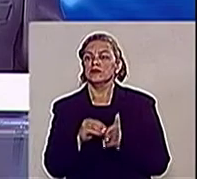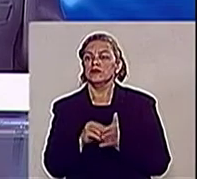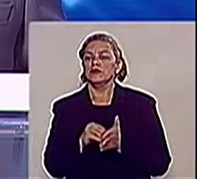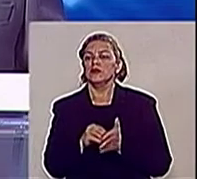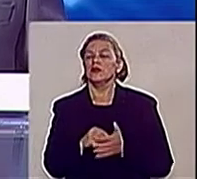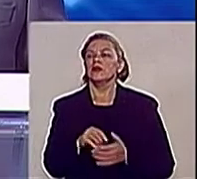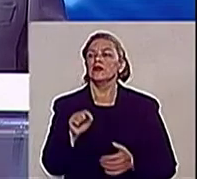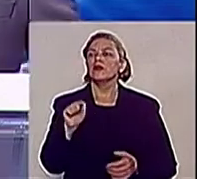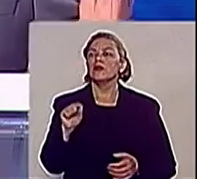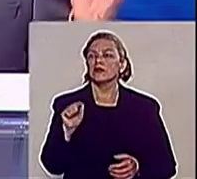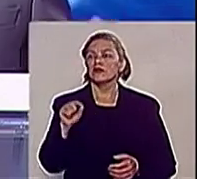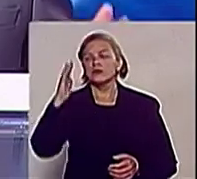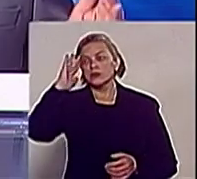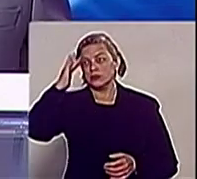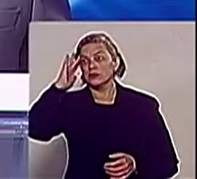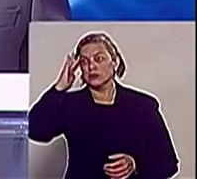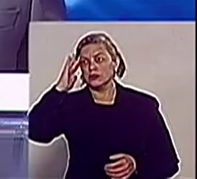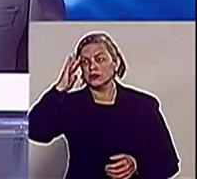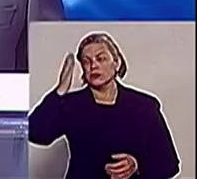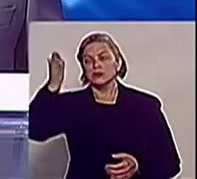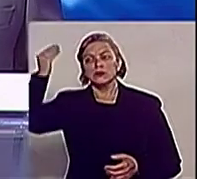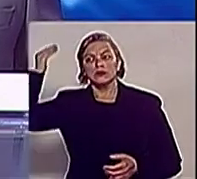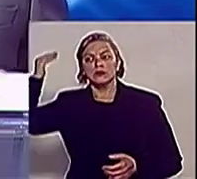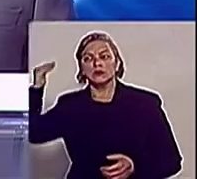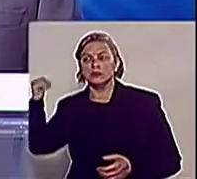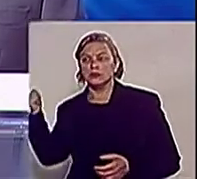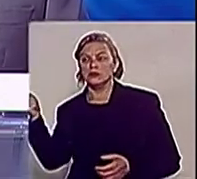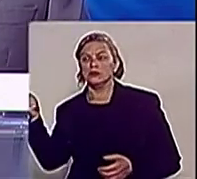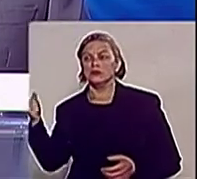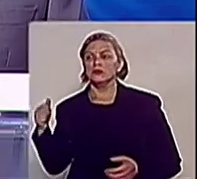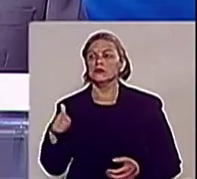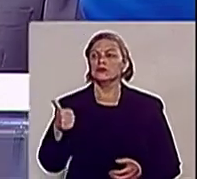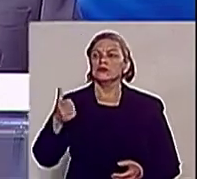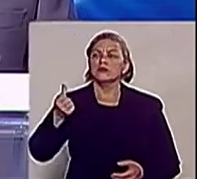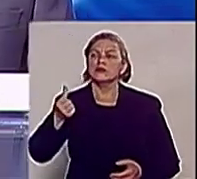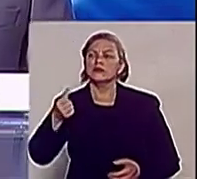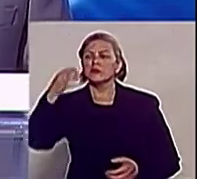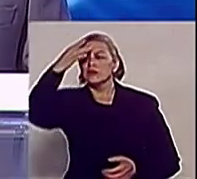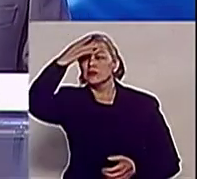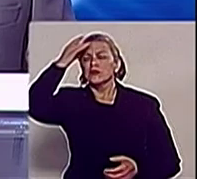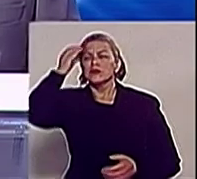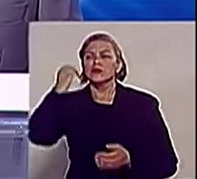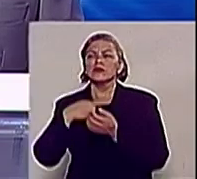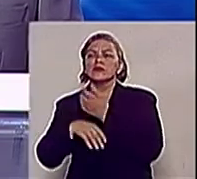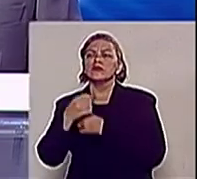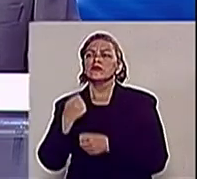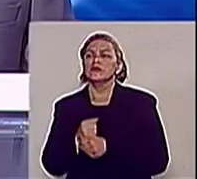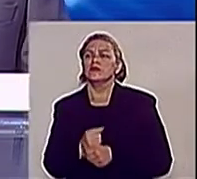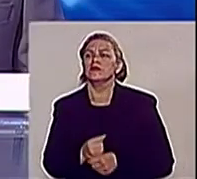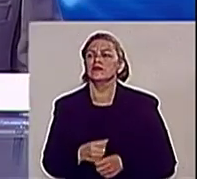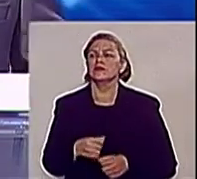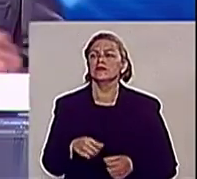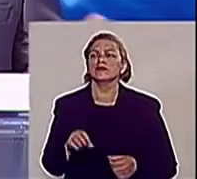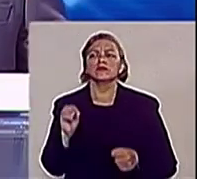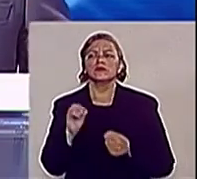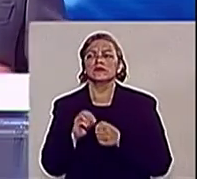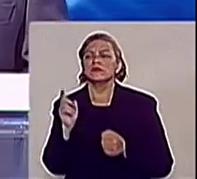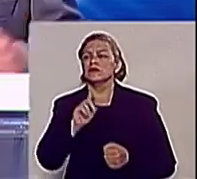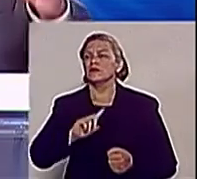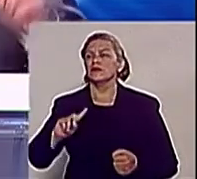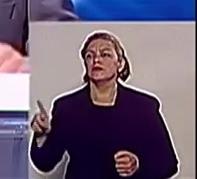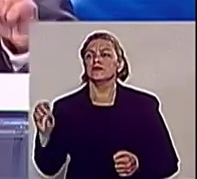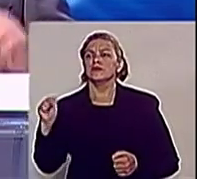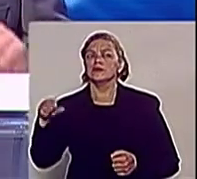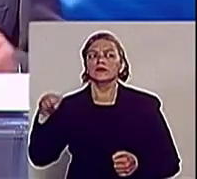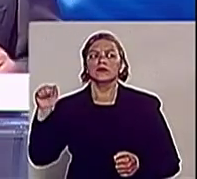da administração passada, não quiseram fazer o SAMU. Cara, Guatatuba, aqui do lado, do litoral norte, já tinha SAMU e São José não